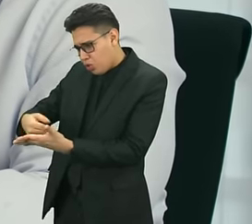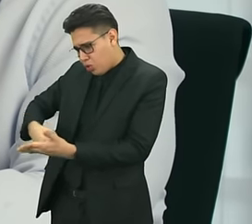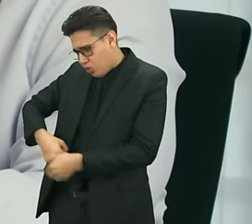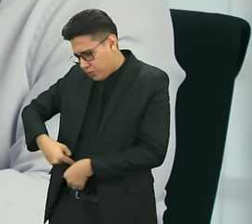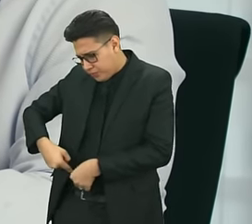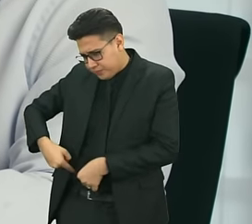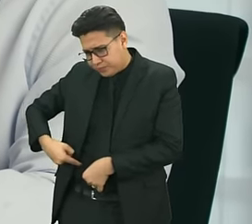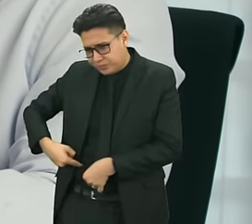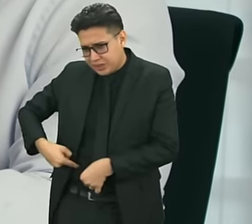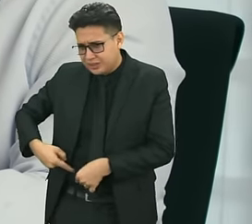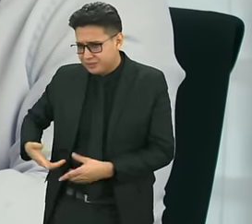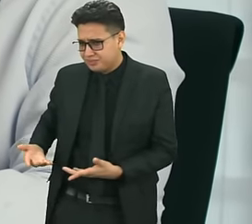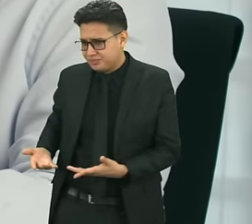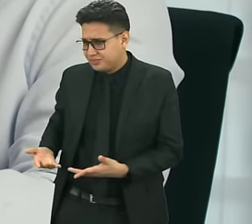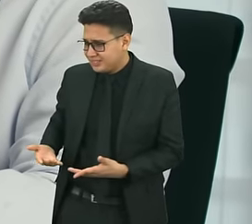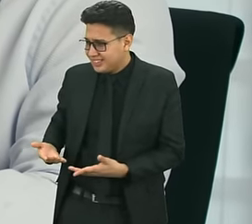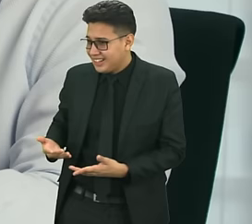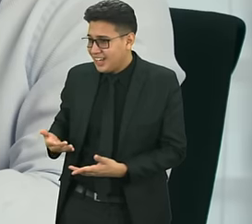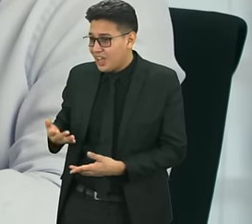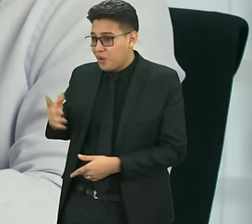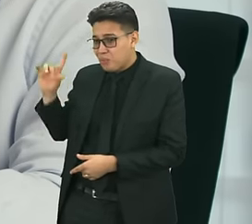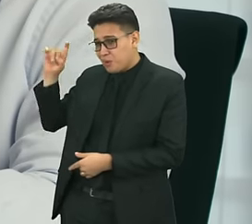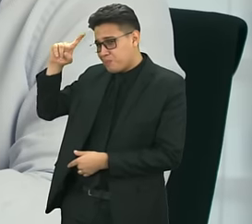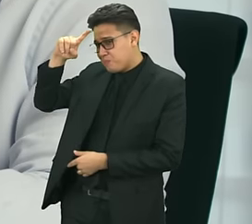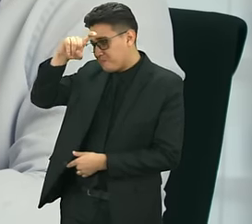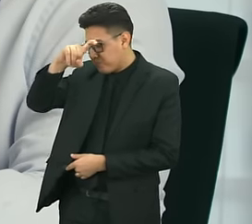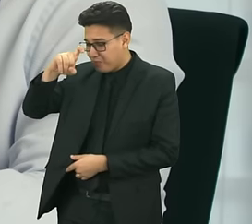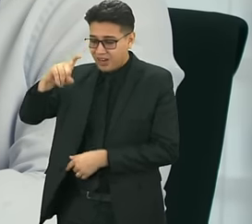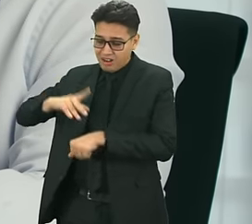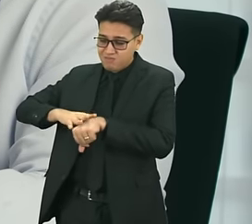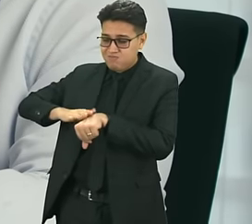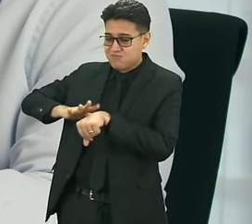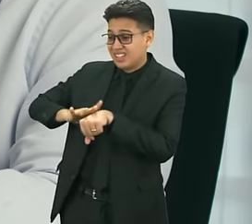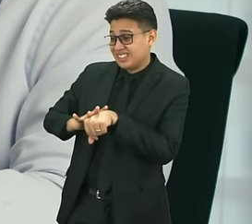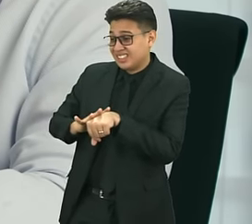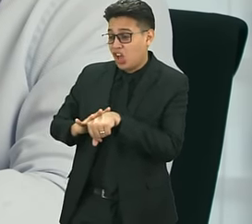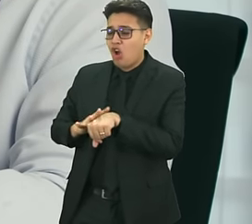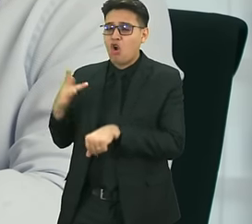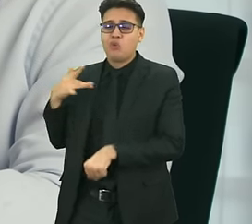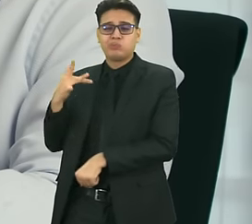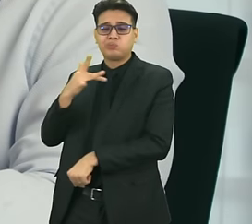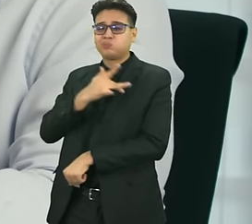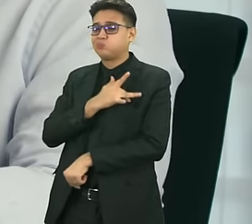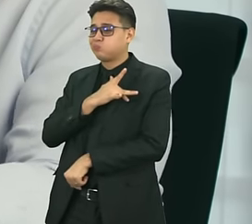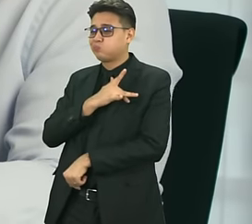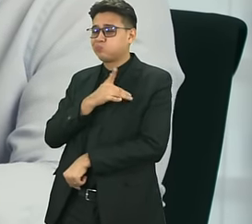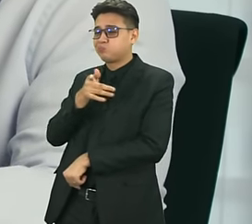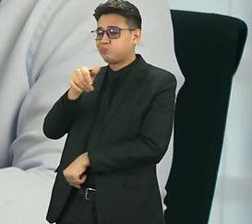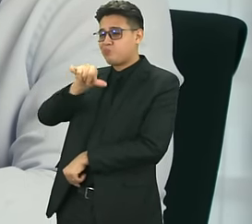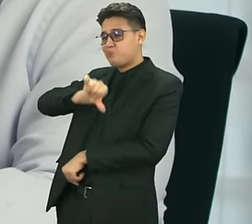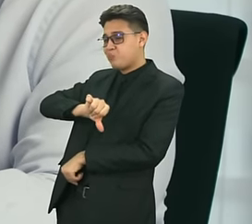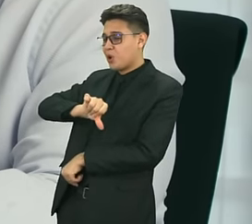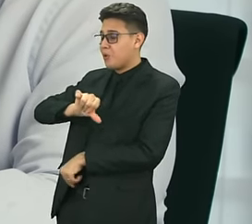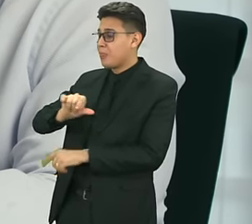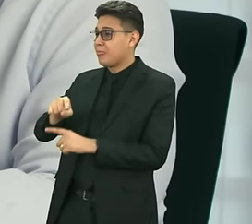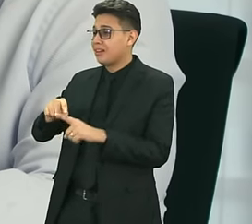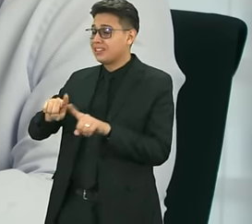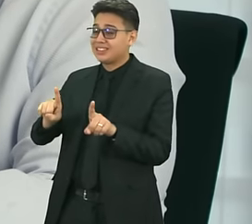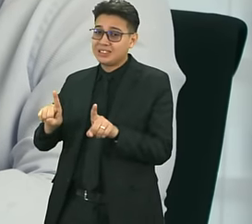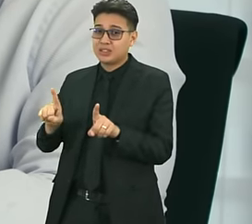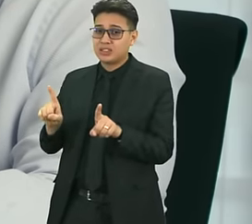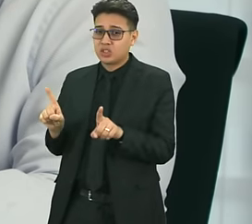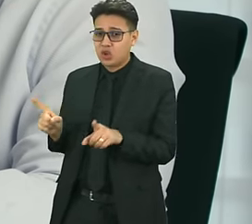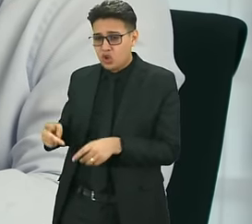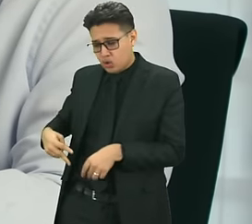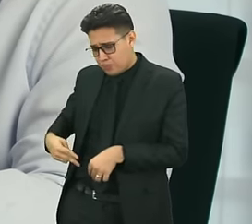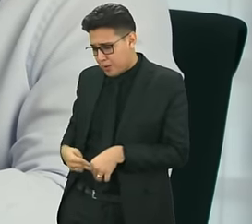quadro relativamente grave, ainda mais com toda a situação delicada de saúde dele. E nesse primeiro momento ele foi submetido a uma cirurgia